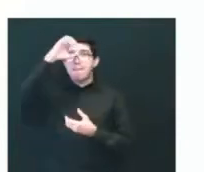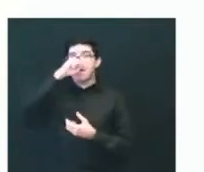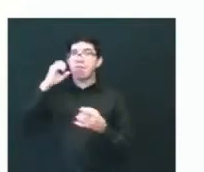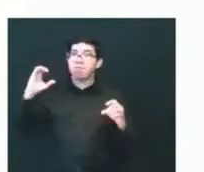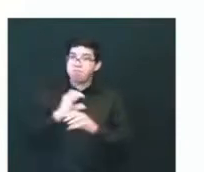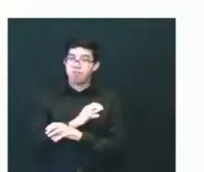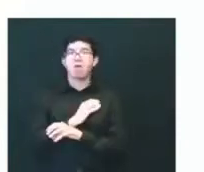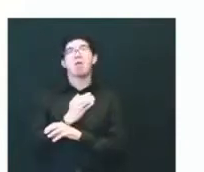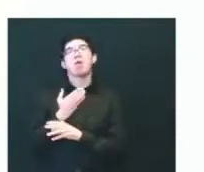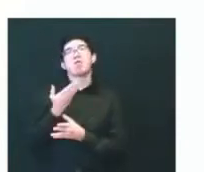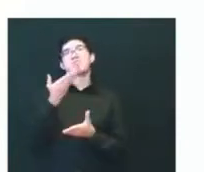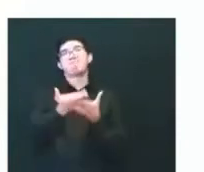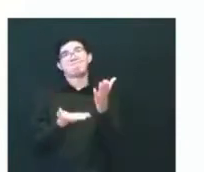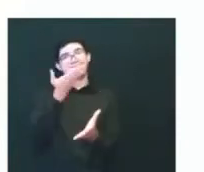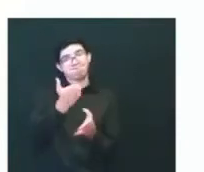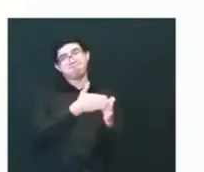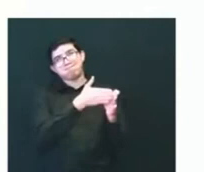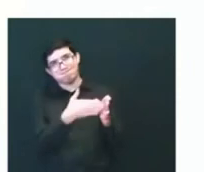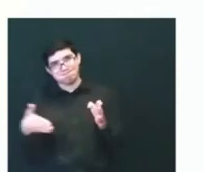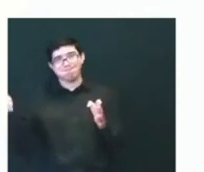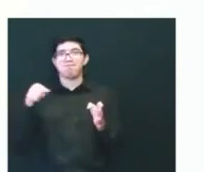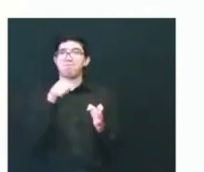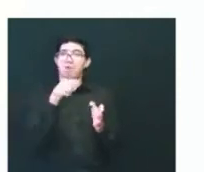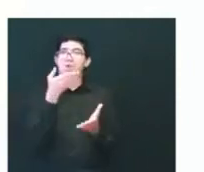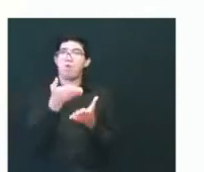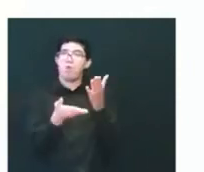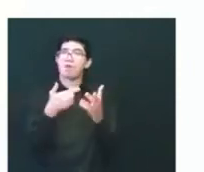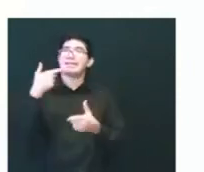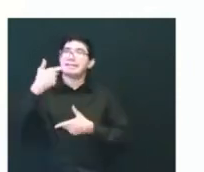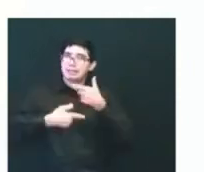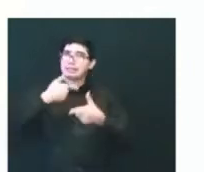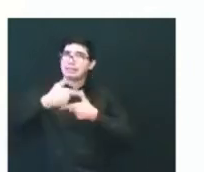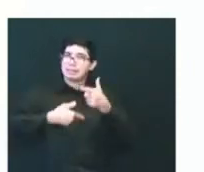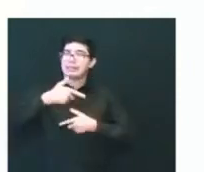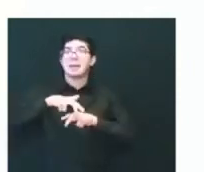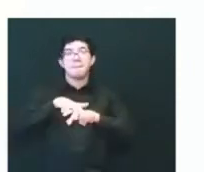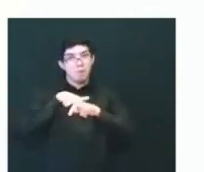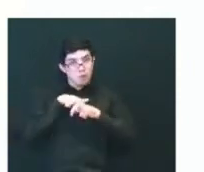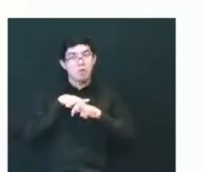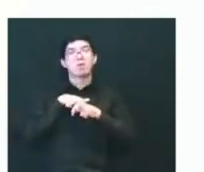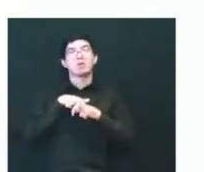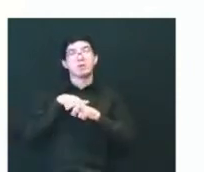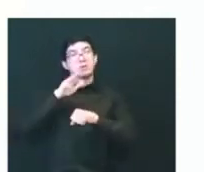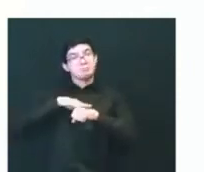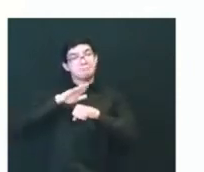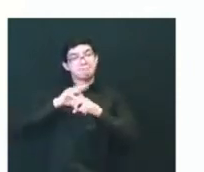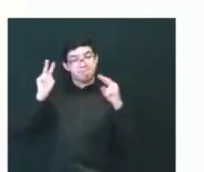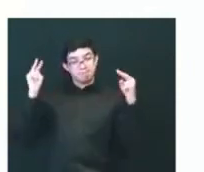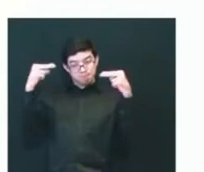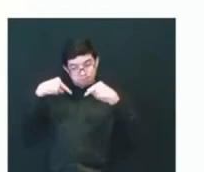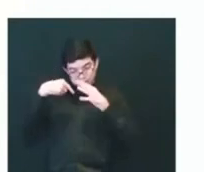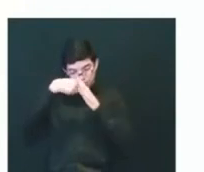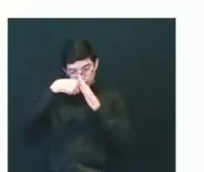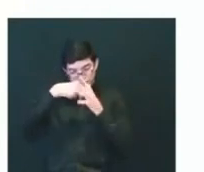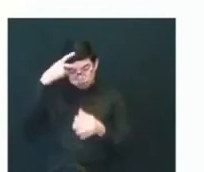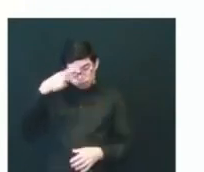a jornada, é uma jornada um pouco longa e um pouco trabalhosa. Por isso que é voltar o olhar para si também.